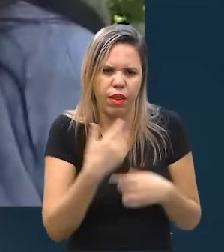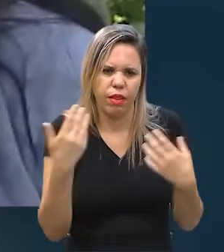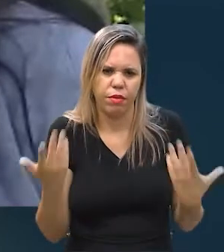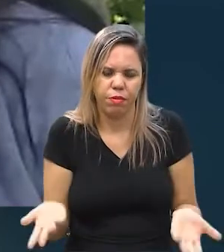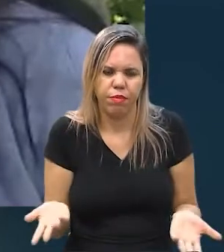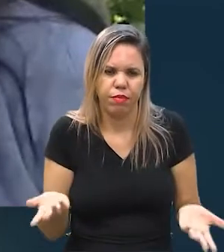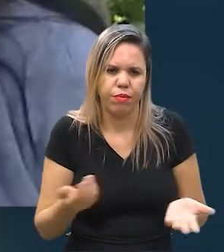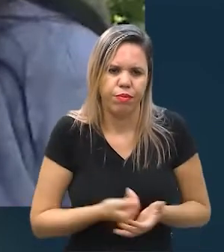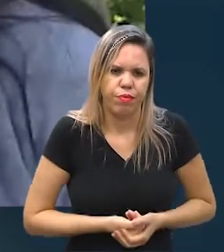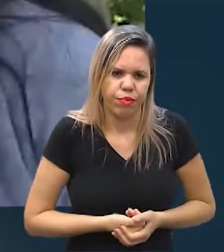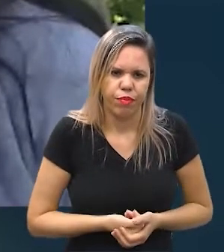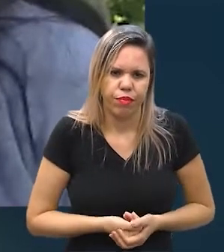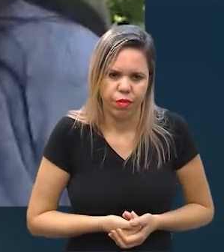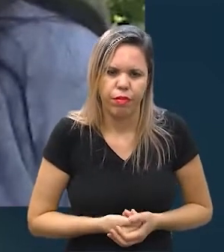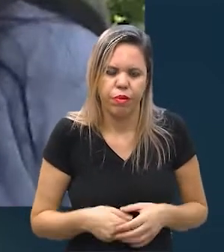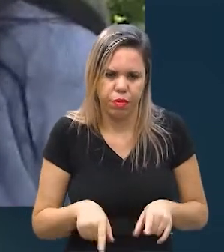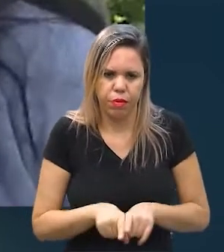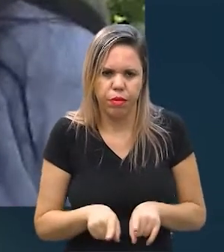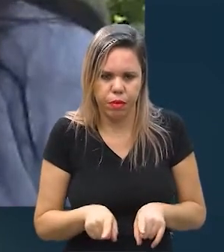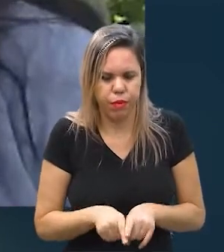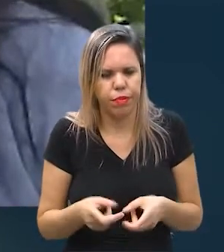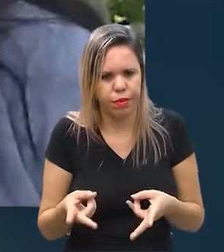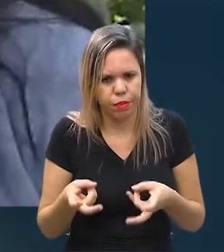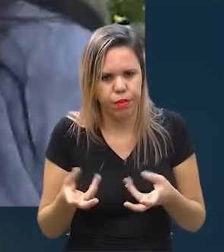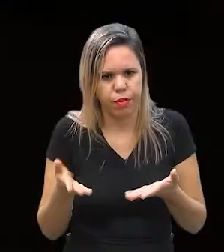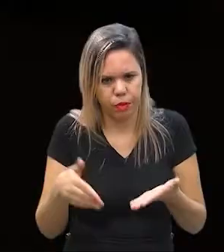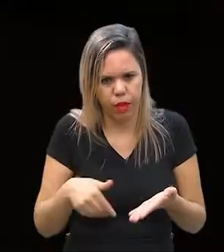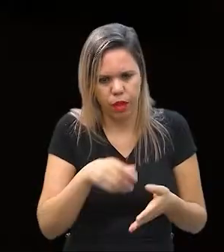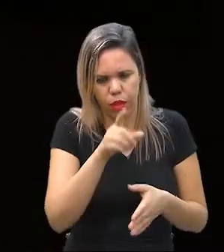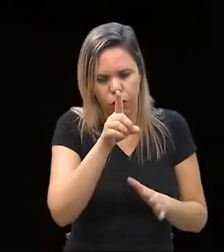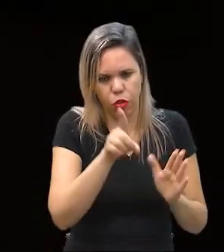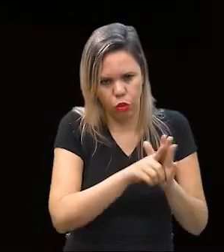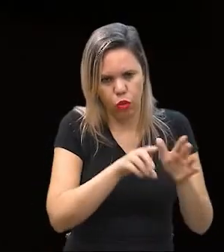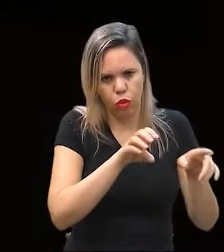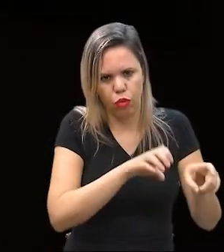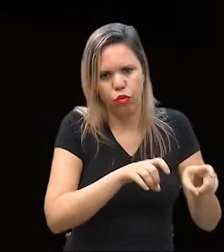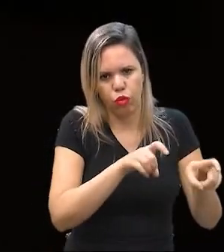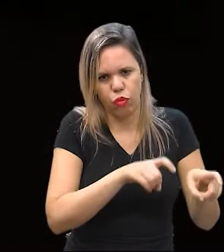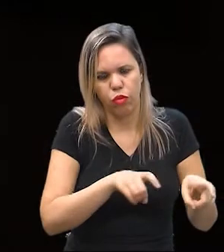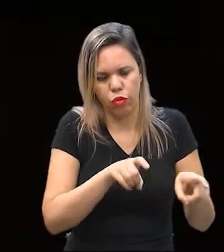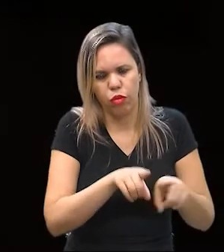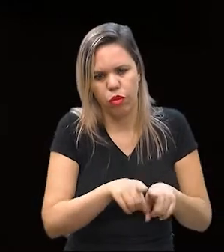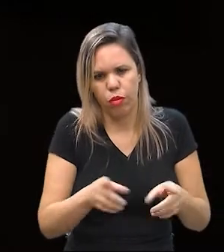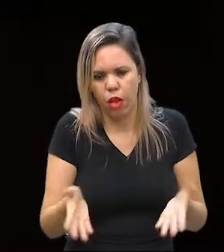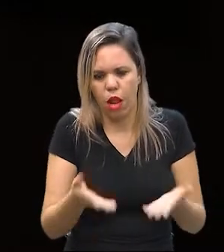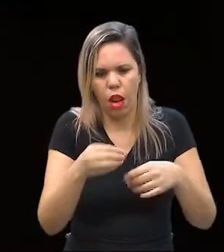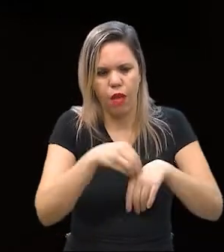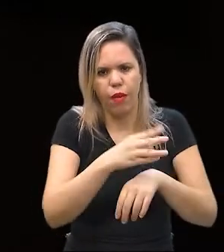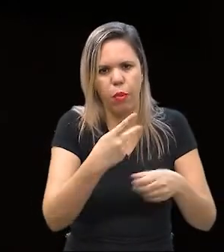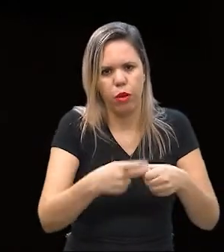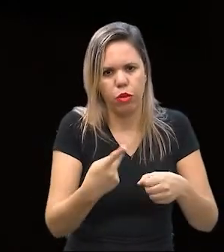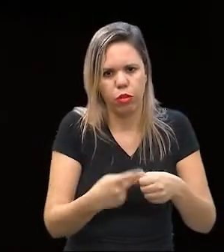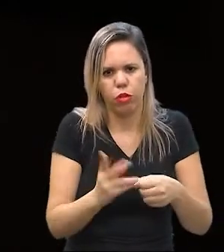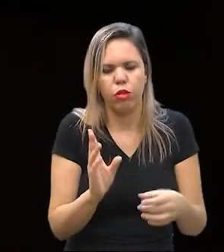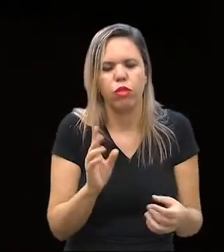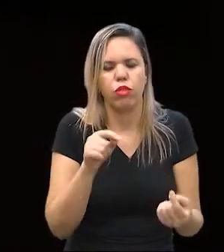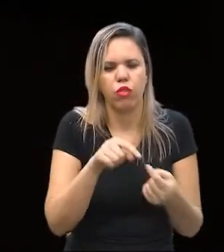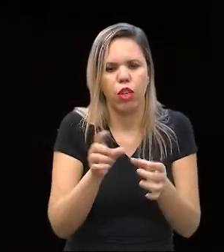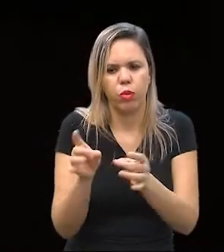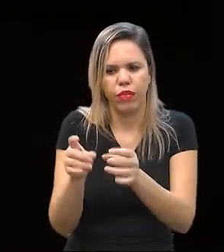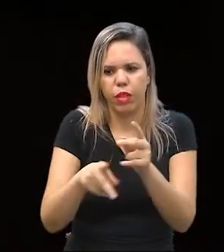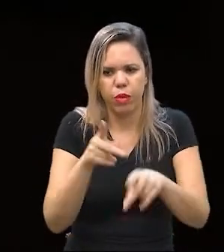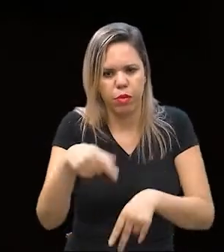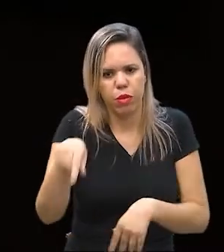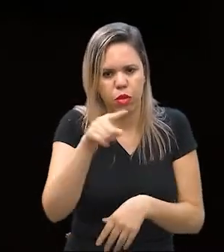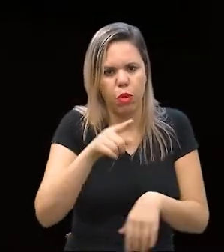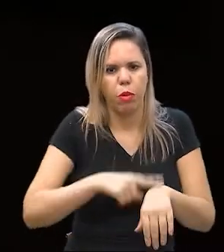Então, a gente também quis olhar para esse agricultor e conseguir levar o produto dele direto para a mesa. Porque a